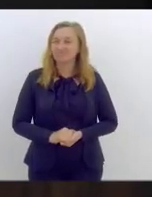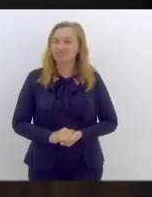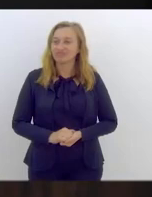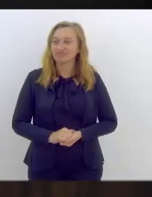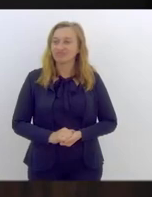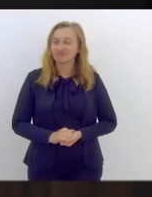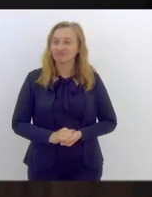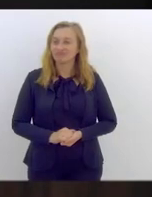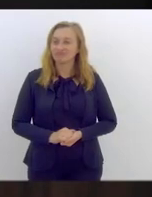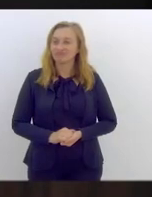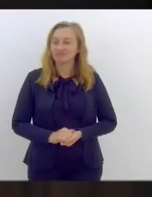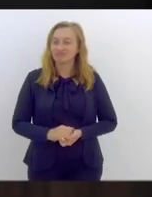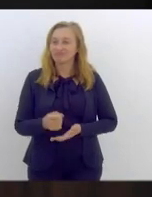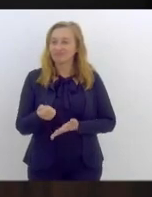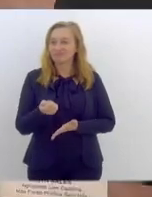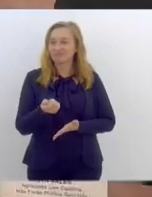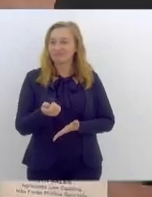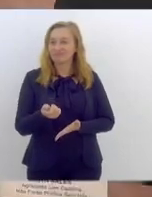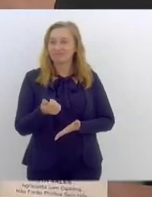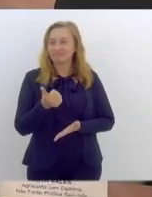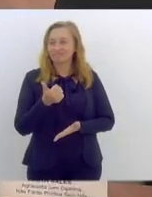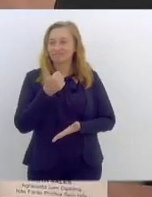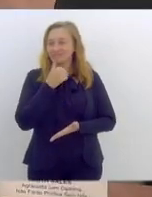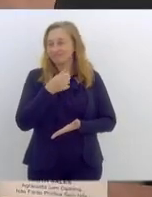a nossa querida escritora,